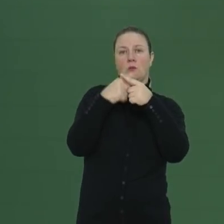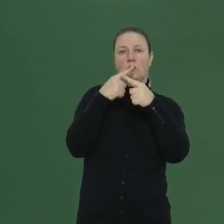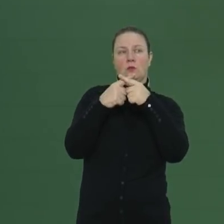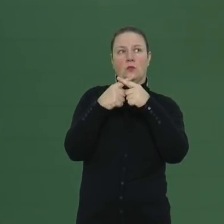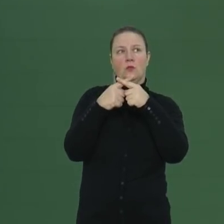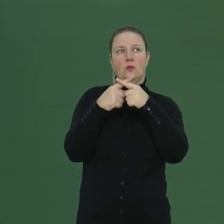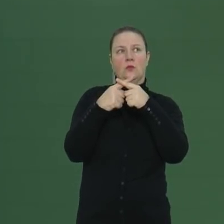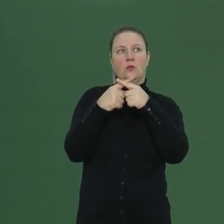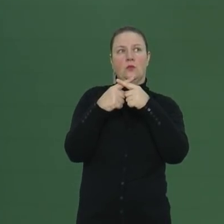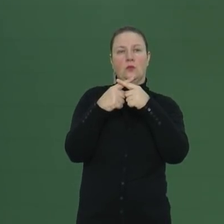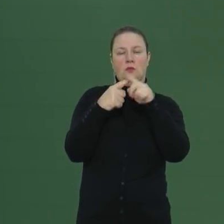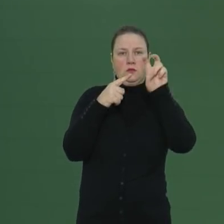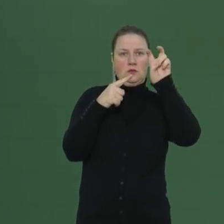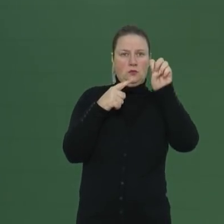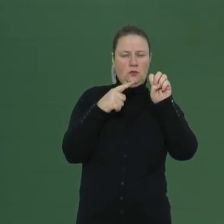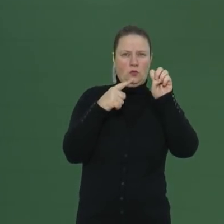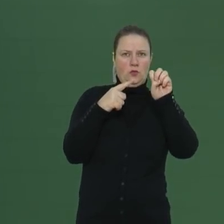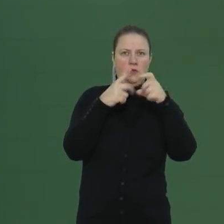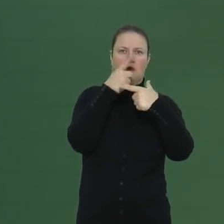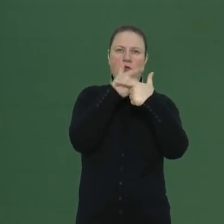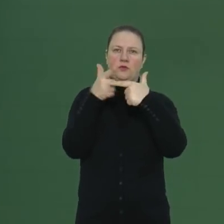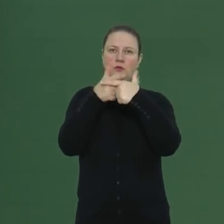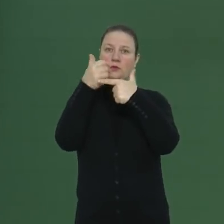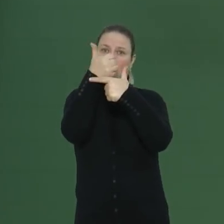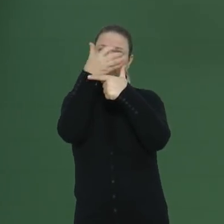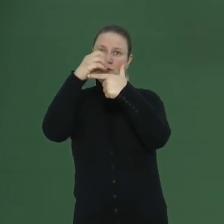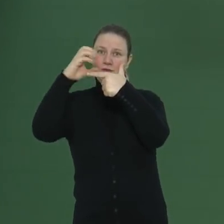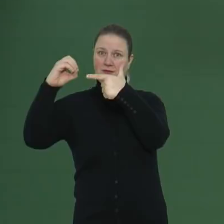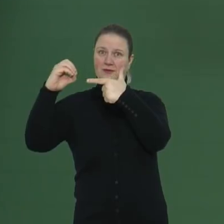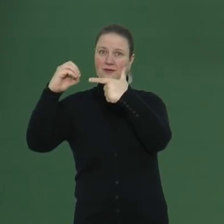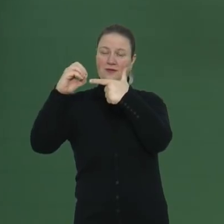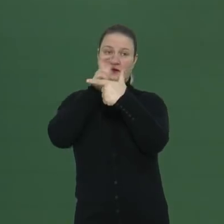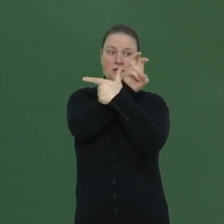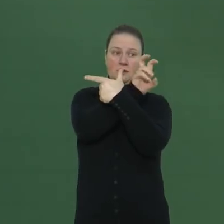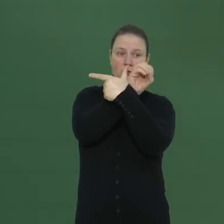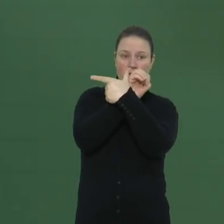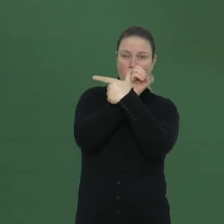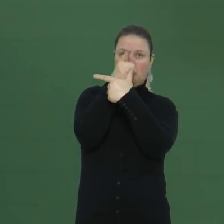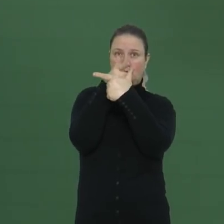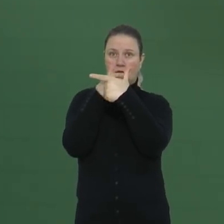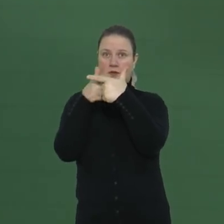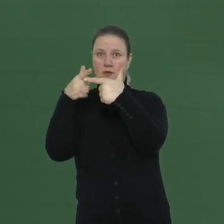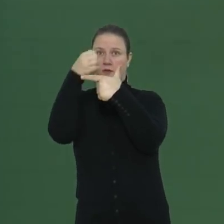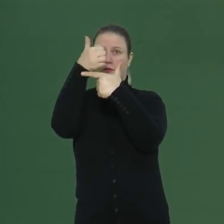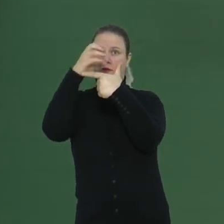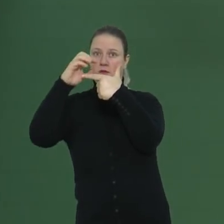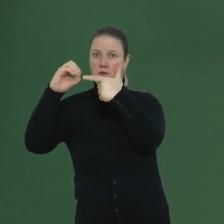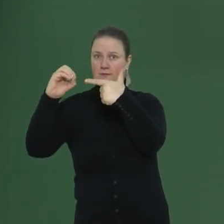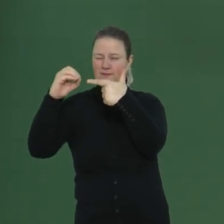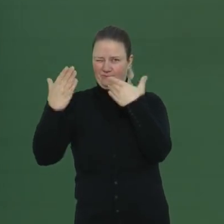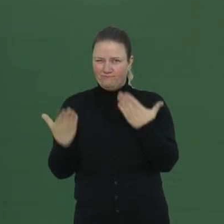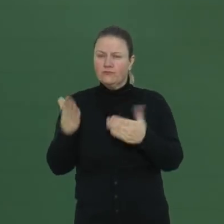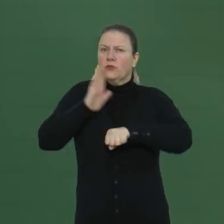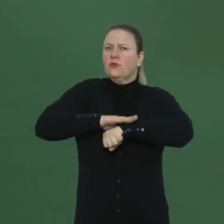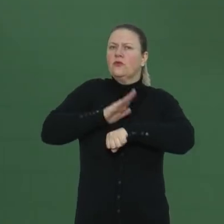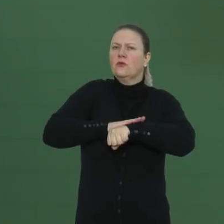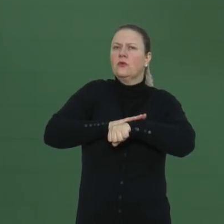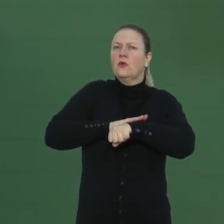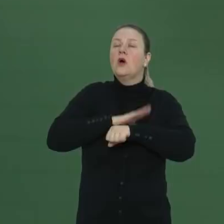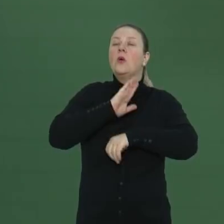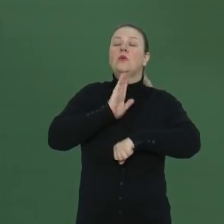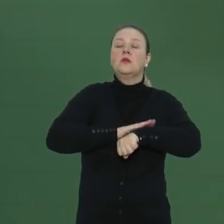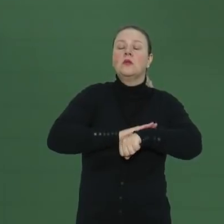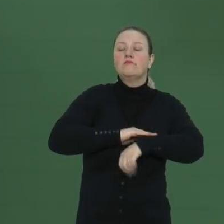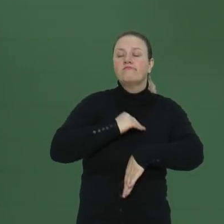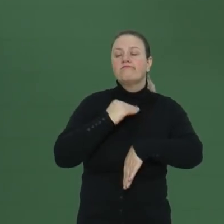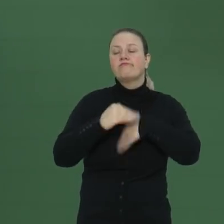lá, 50 por 100, certo? Lá em relação ao tempo. Por que em relação ao tempo? Porque quanto mais o tempo passa,